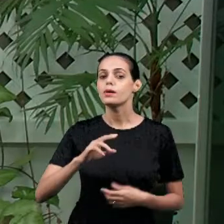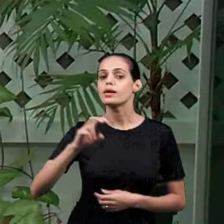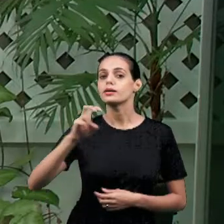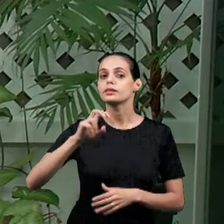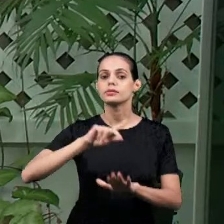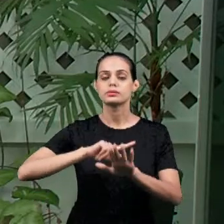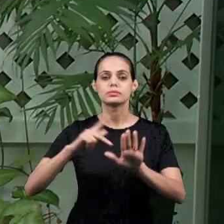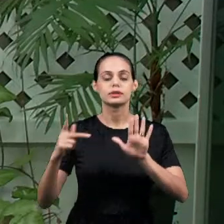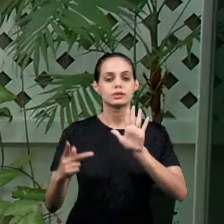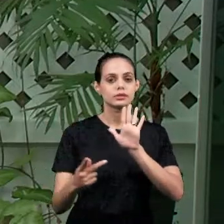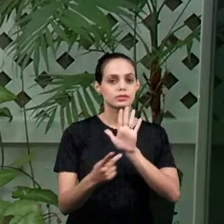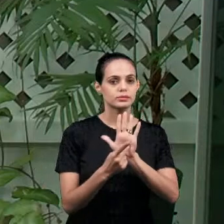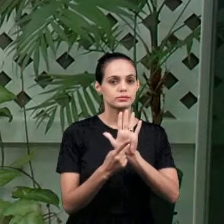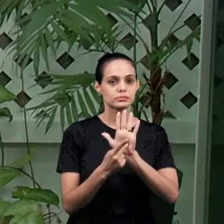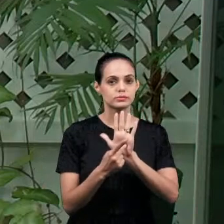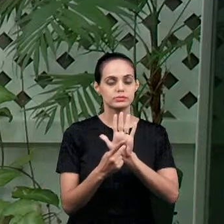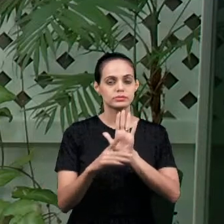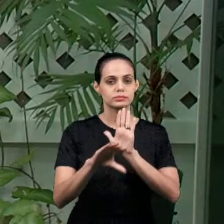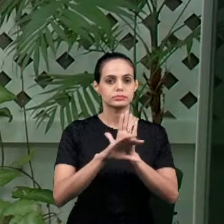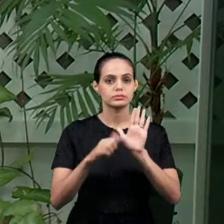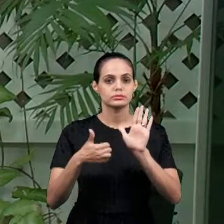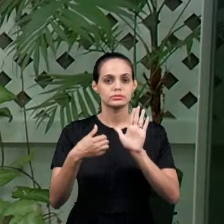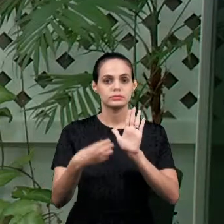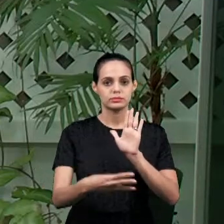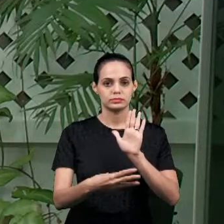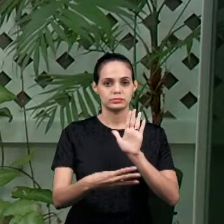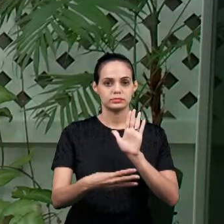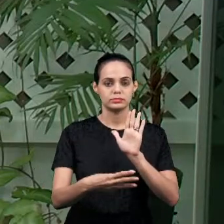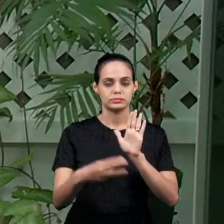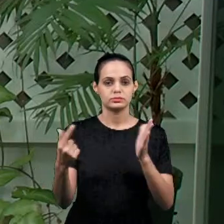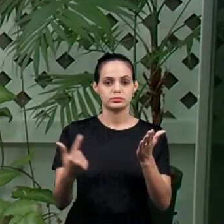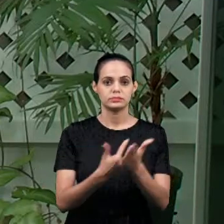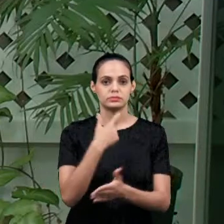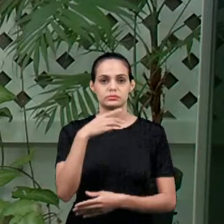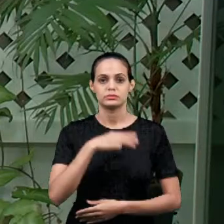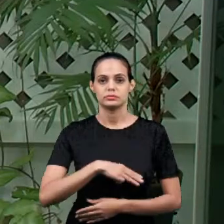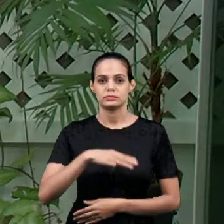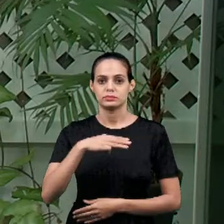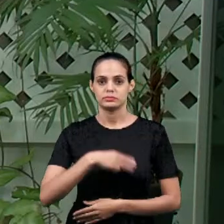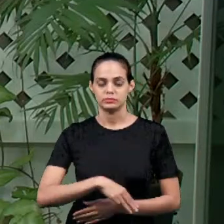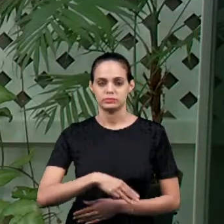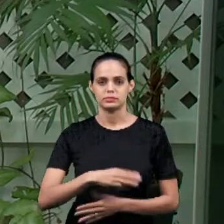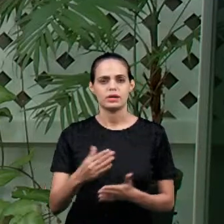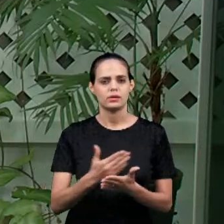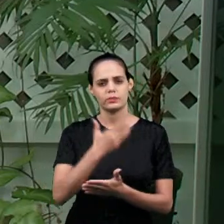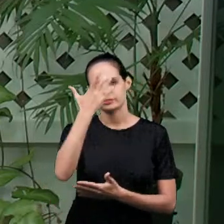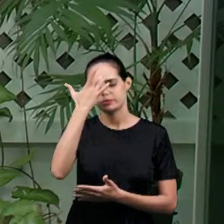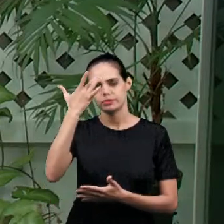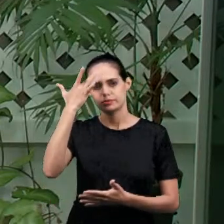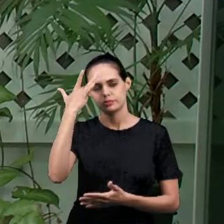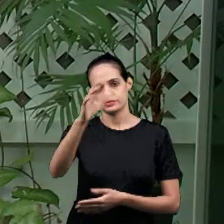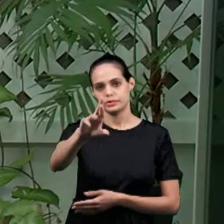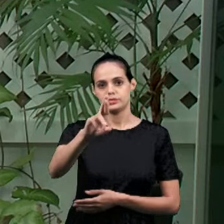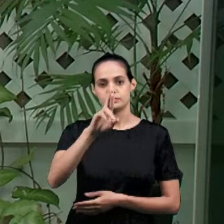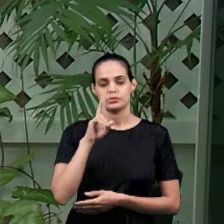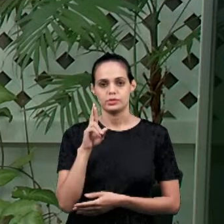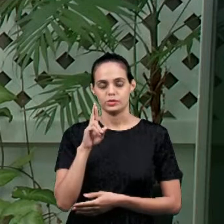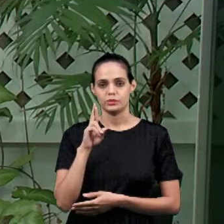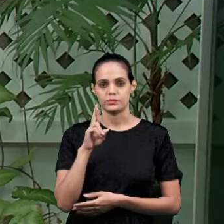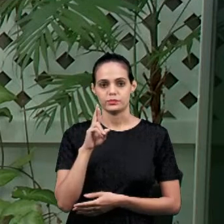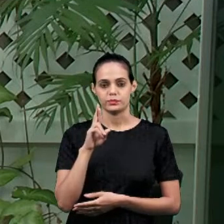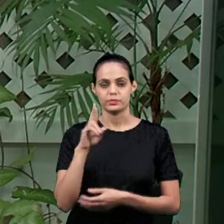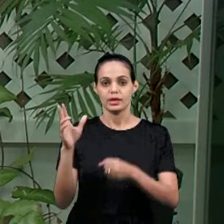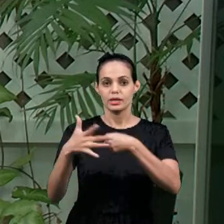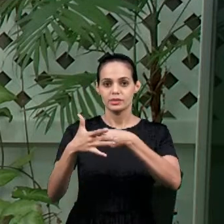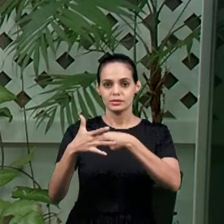parábola, né, do capítulo 13 de Mateus. Aí, pouca gente respondeu, só, tesouro escondido, pérola